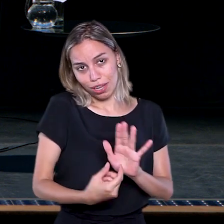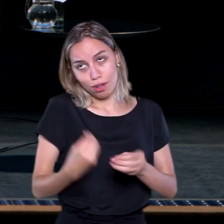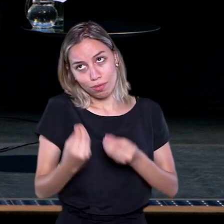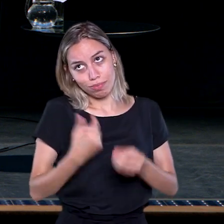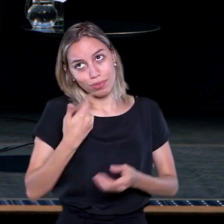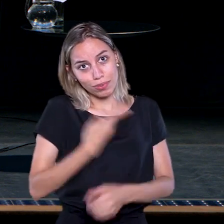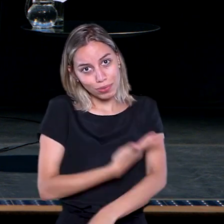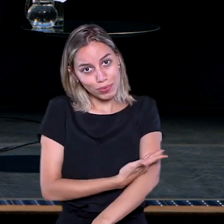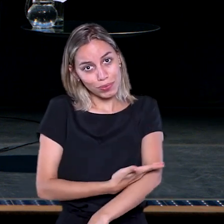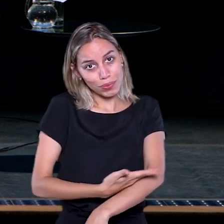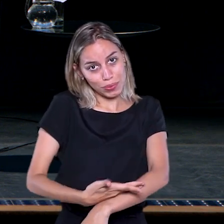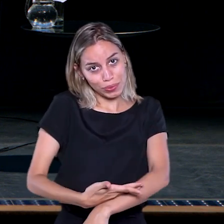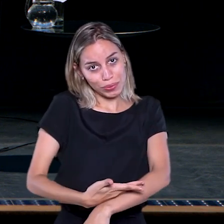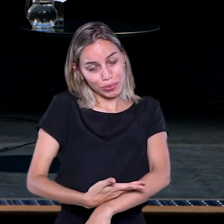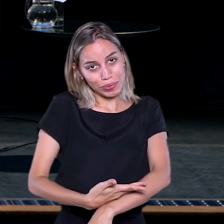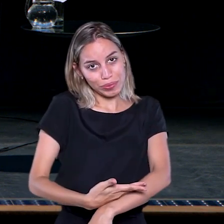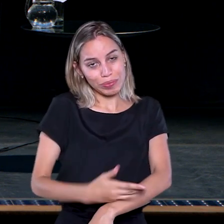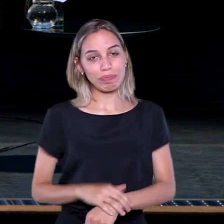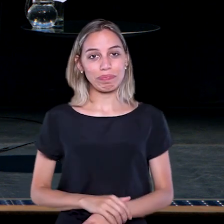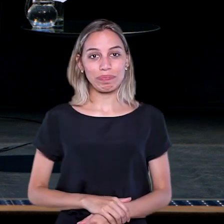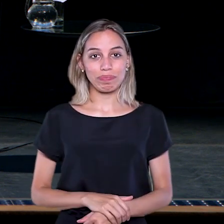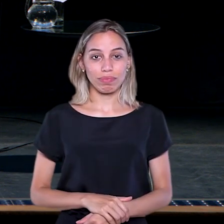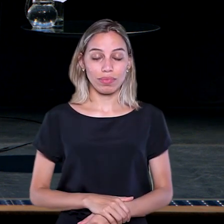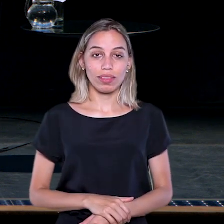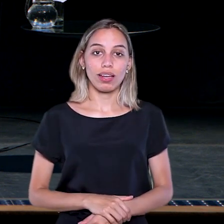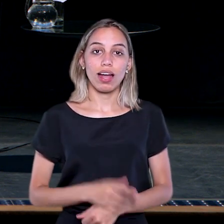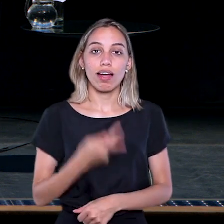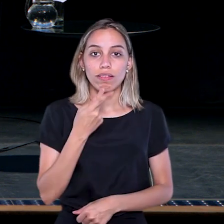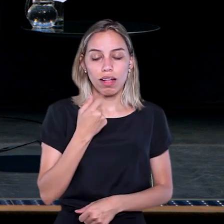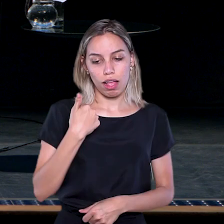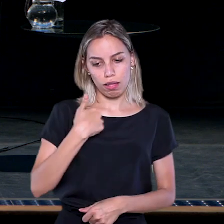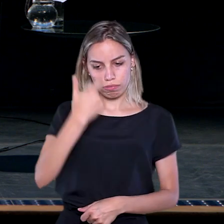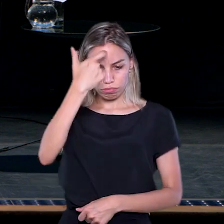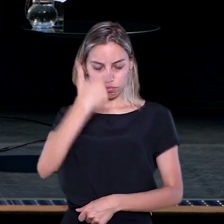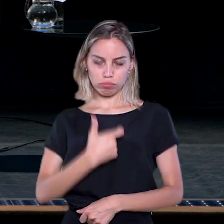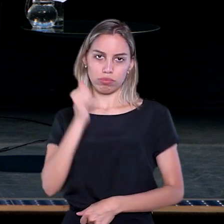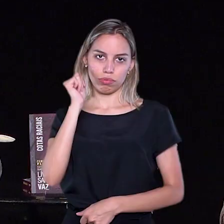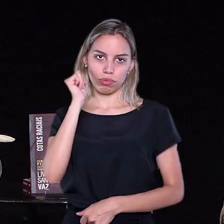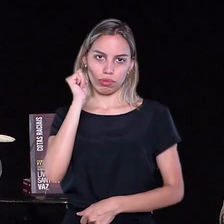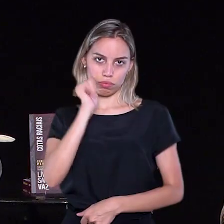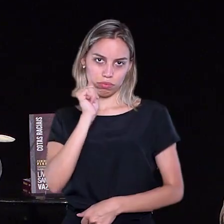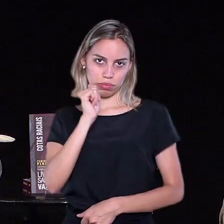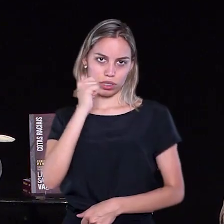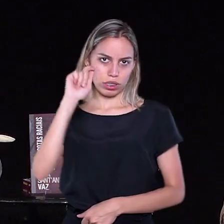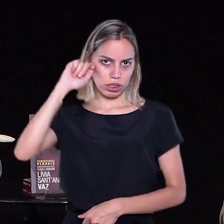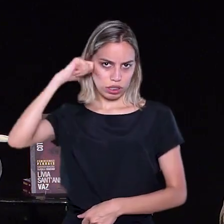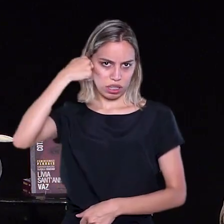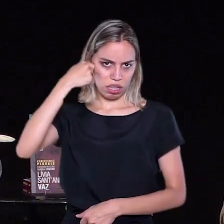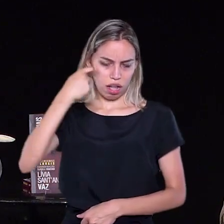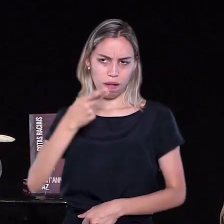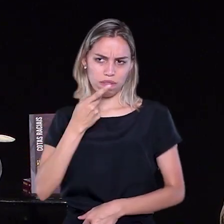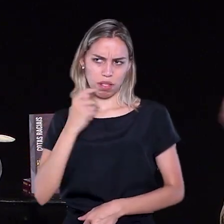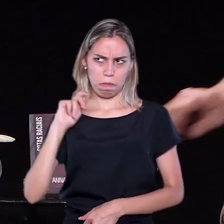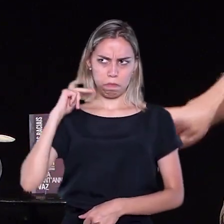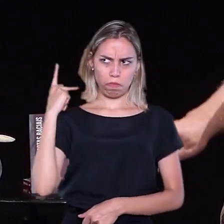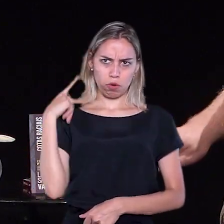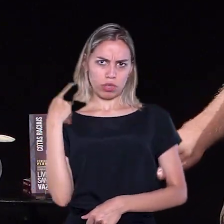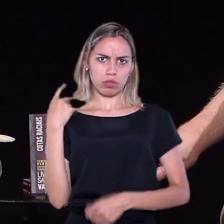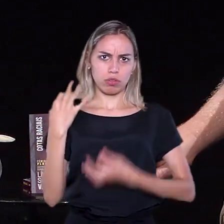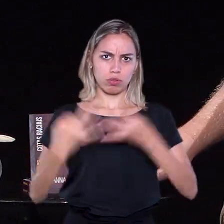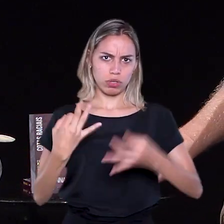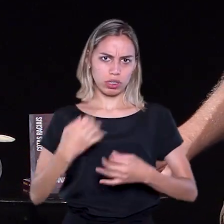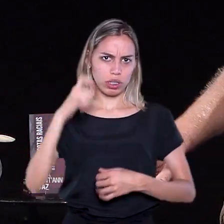eu costumo começar, dizendo que eu sou uma mulher negra. Não dá para dizer que eu sou uma promotora de justiça negra, Afonso.